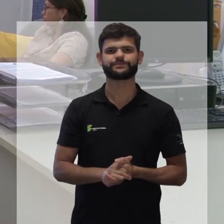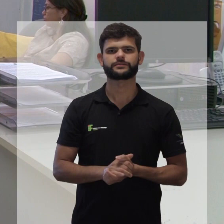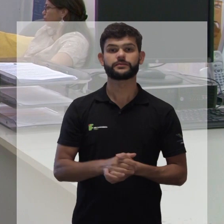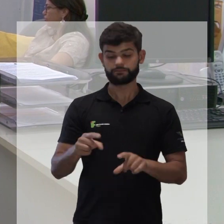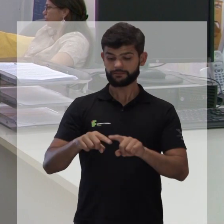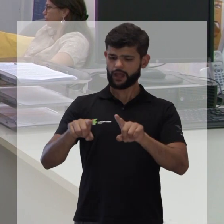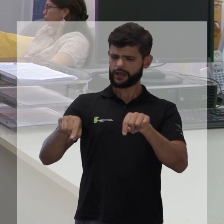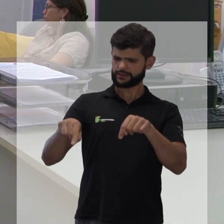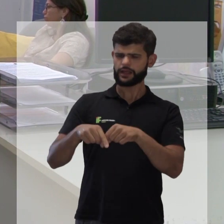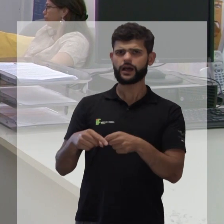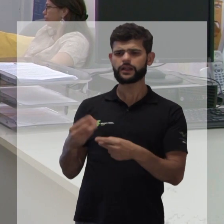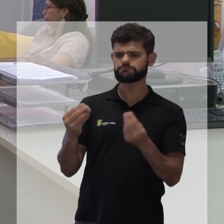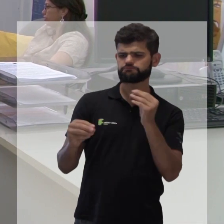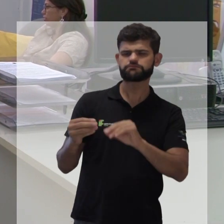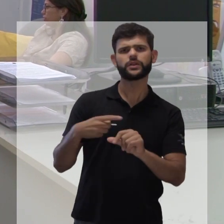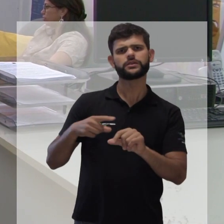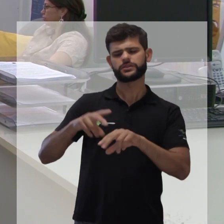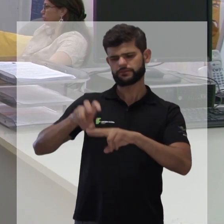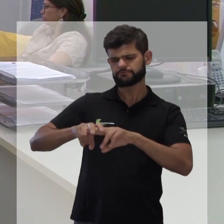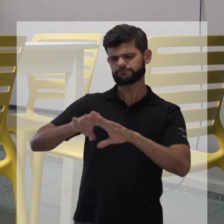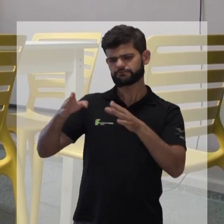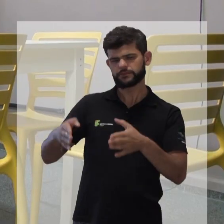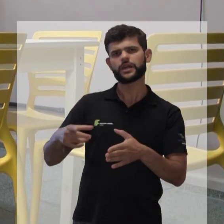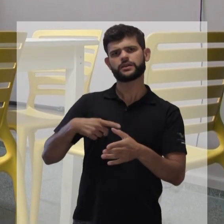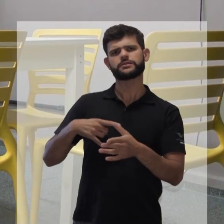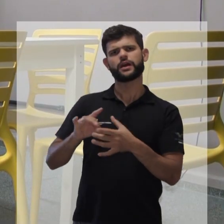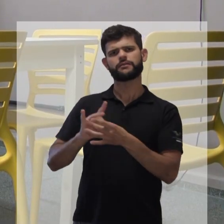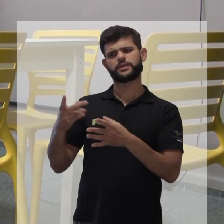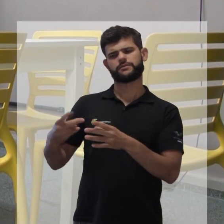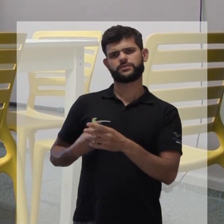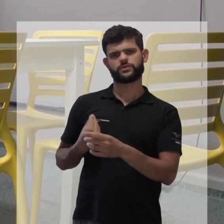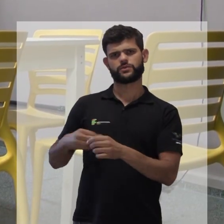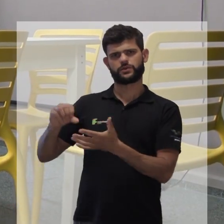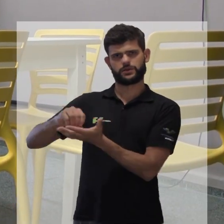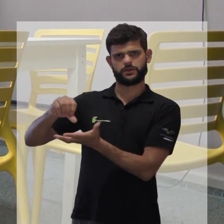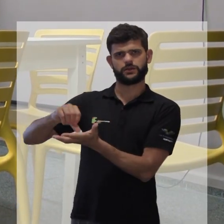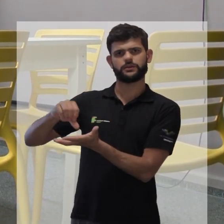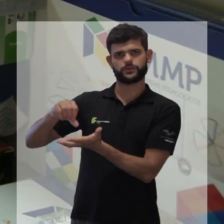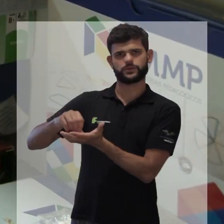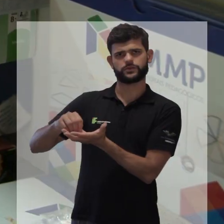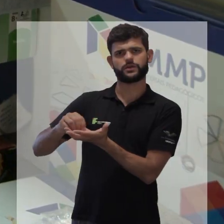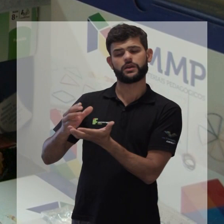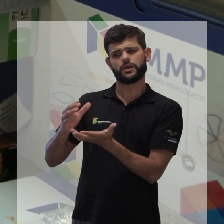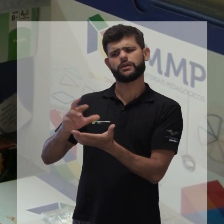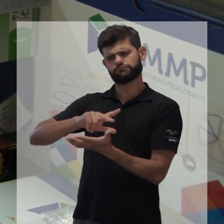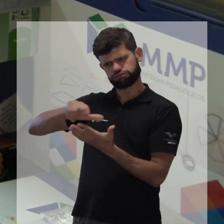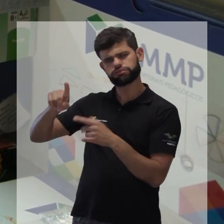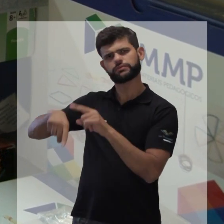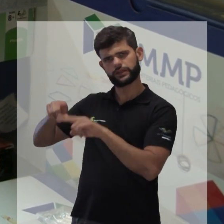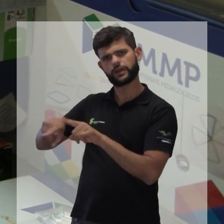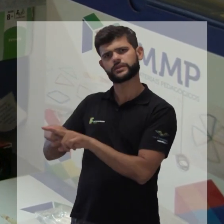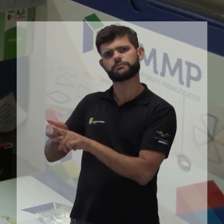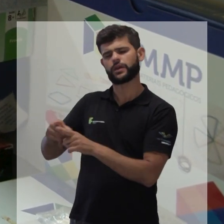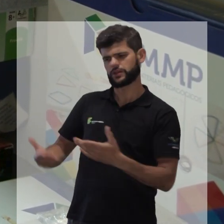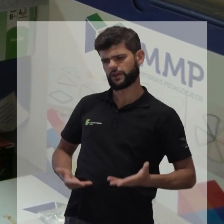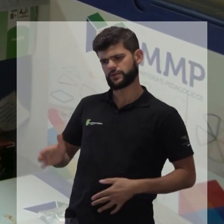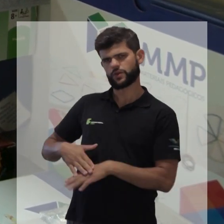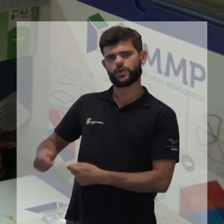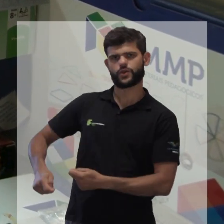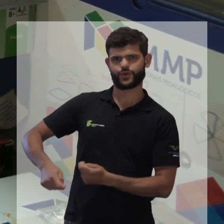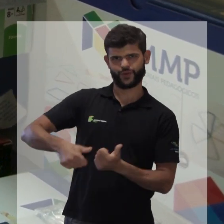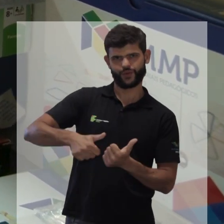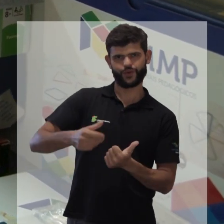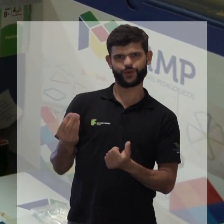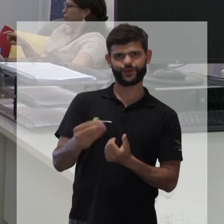A sala foi montada com móveis e equipamentos que já estavam disponíveis no campus. Muitos materiais também foram doados